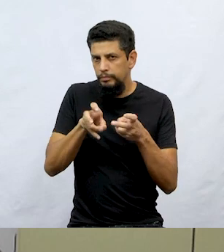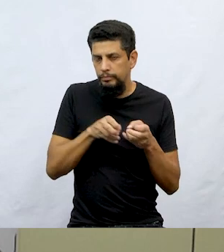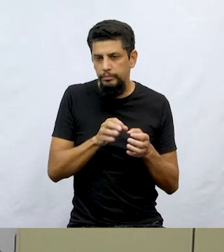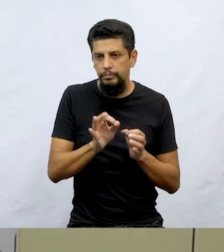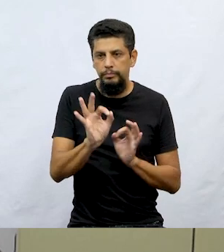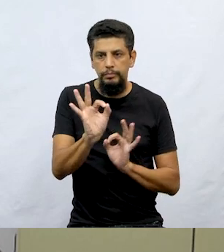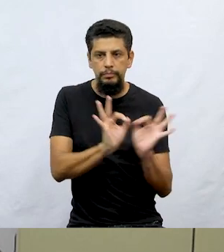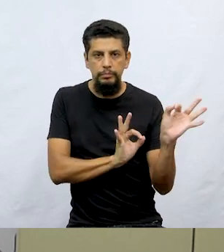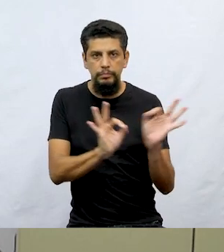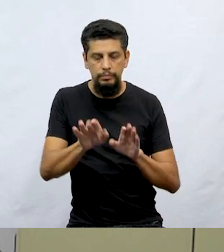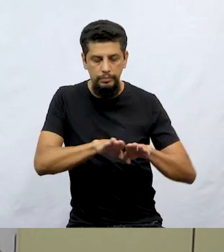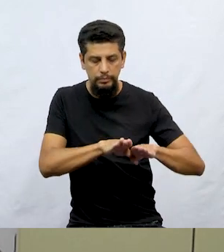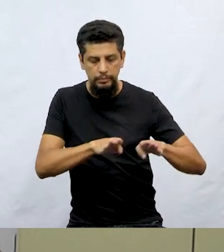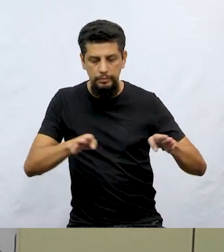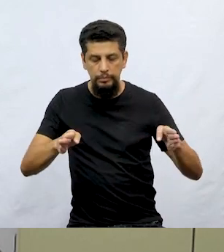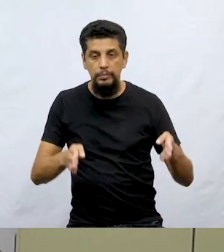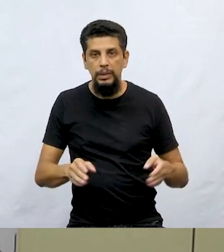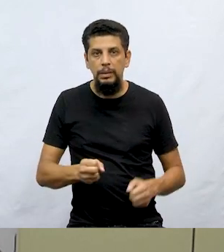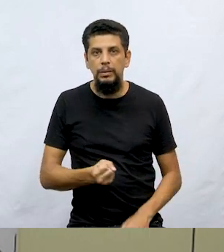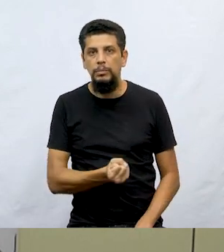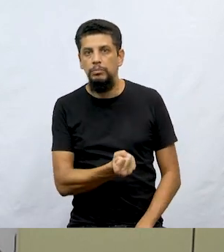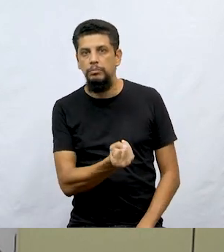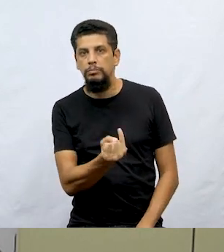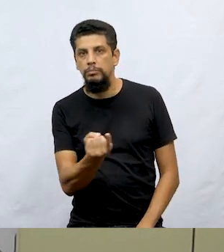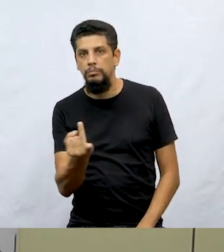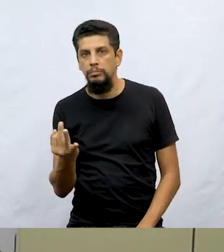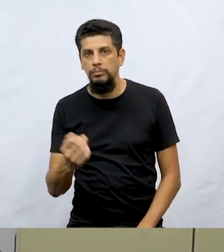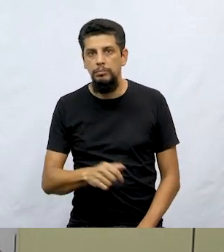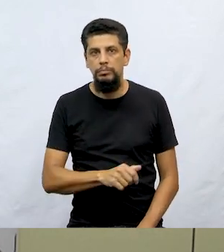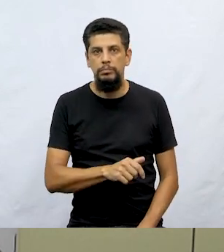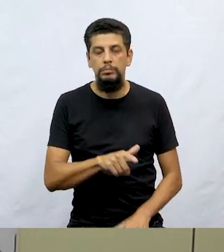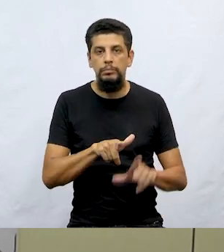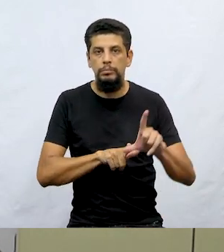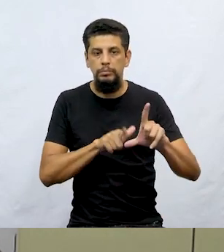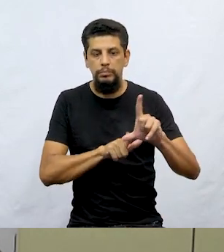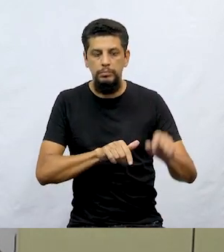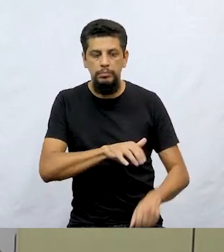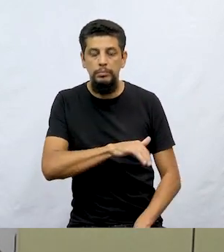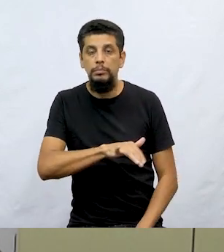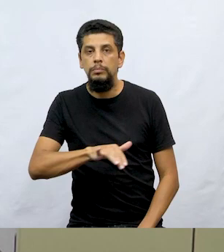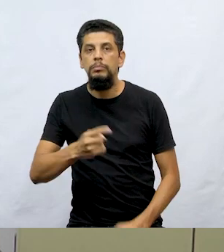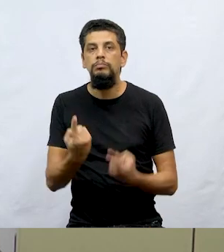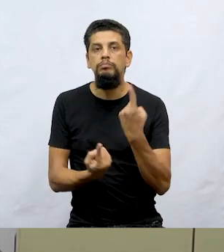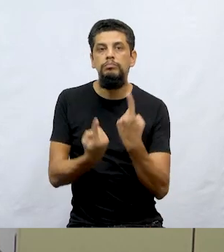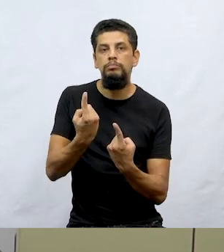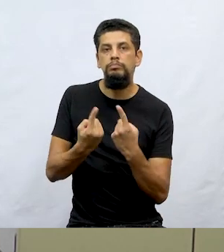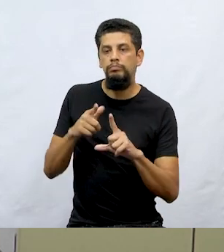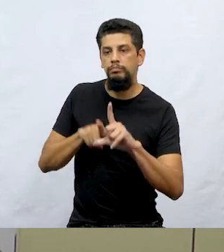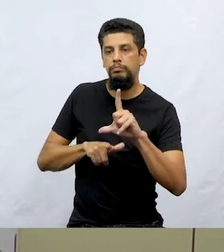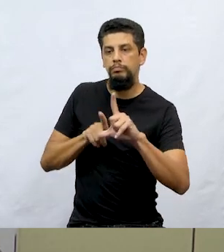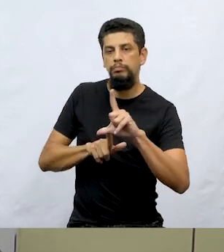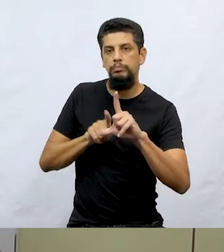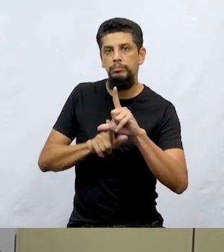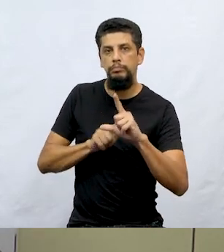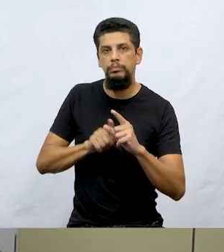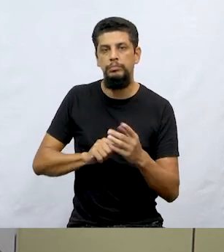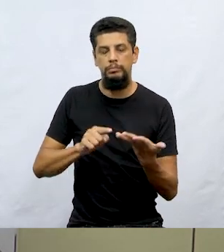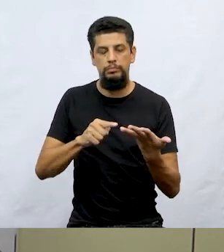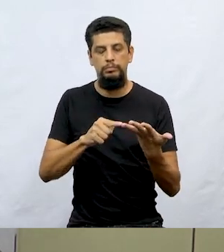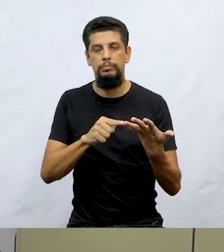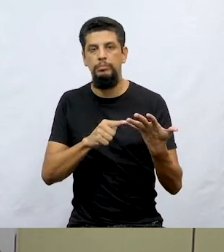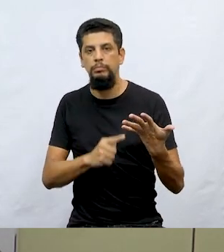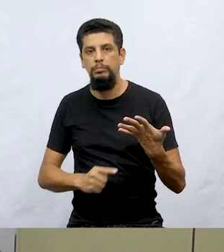que nós separamos aqui na mesa algumas letras do alfabeto? Que letras são essas, professora Lu? São